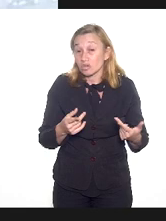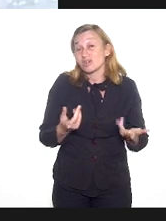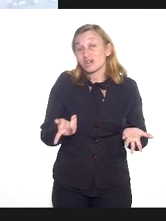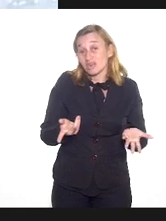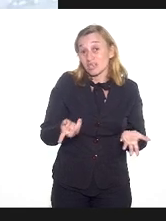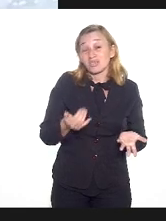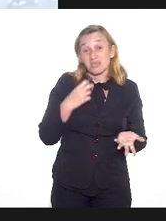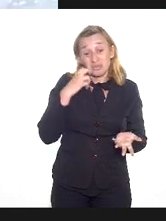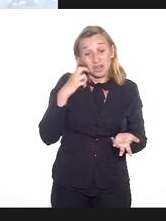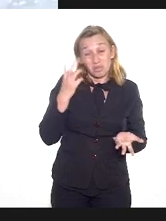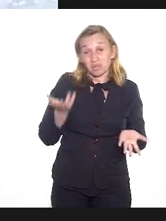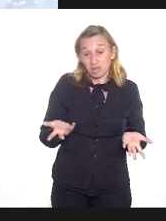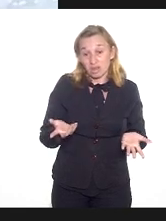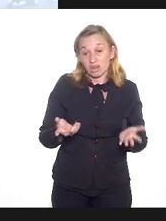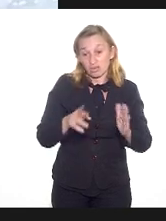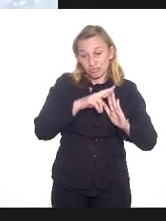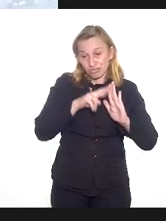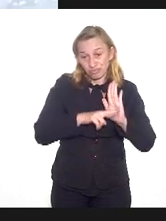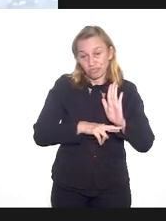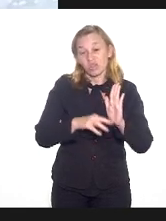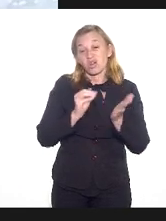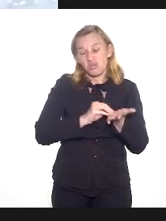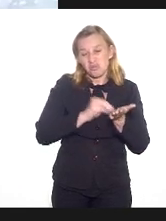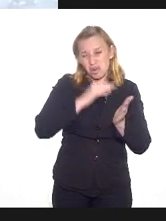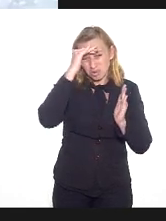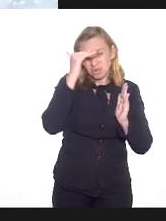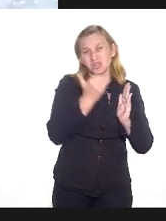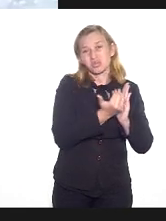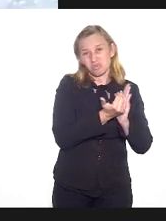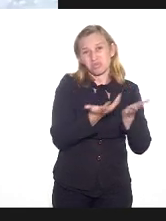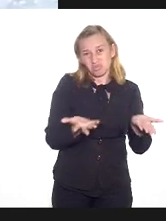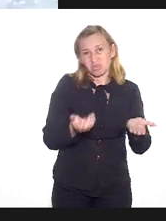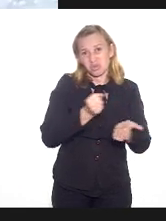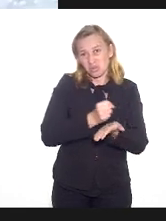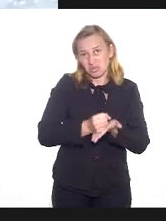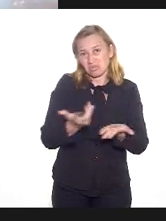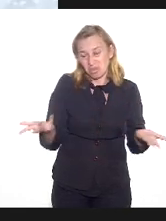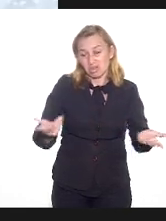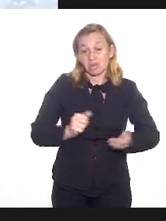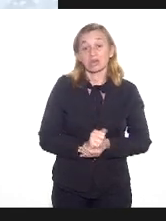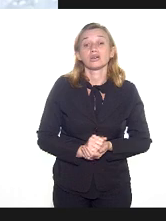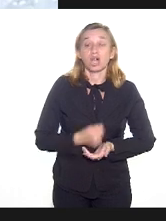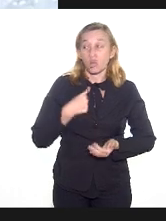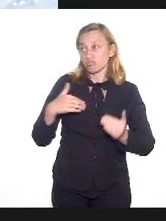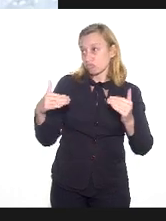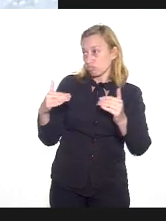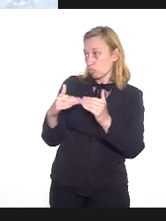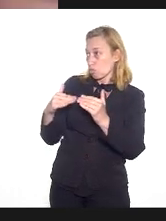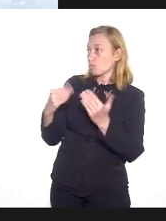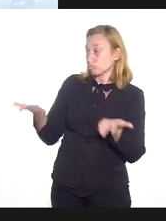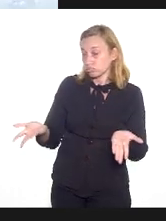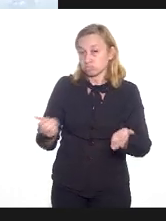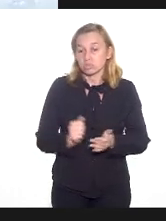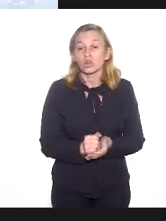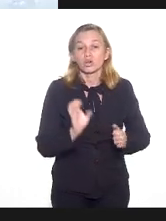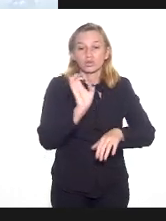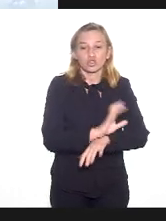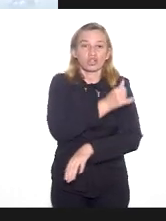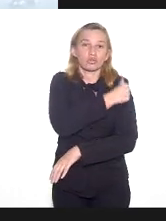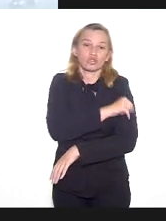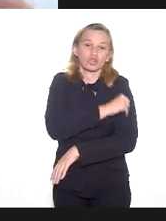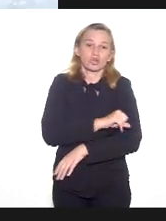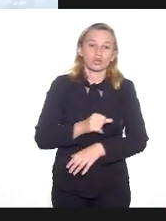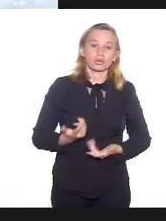insatisfação com as normas, que isso aí, com as cláusulas contratuais. Isso aí eu concordo. Como eu disse, o Estado do Rio de Janeiro